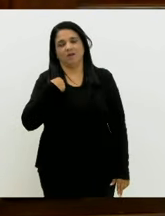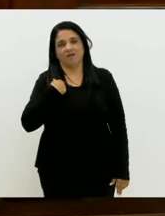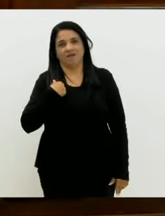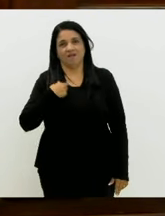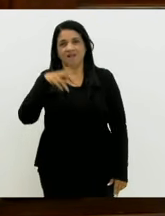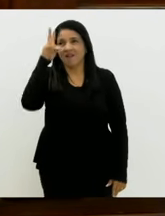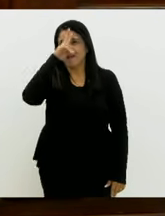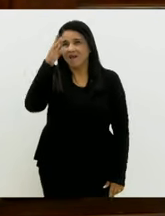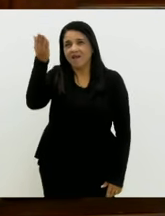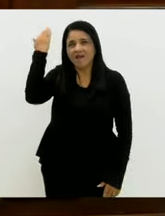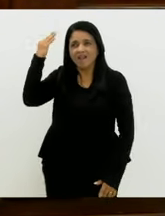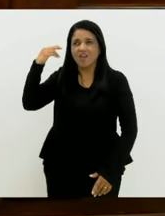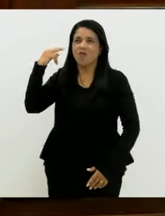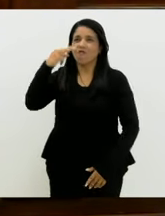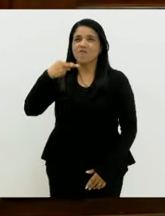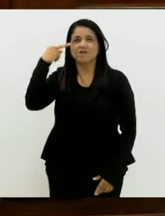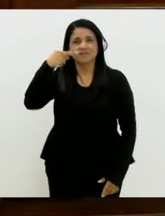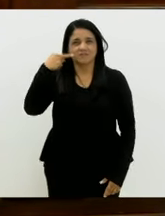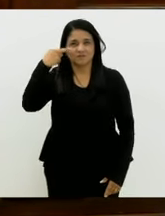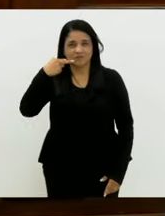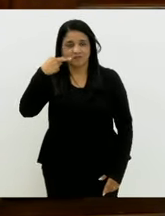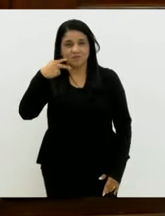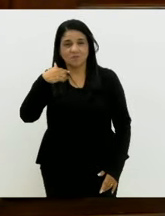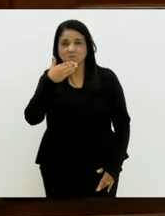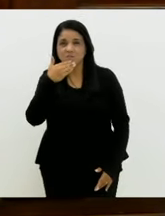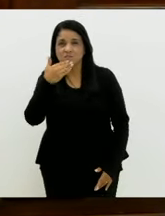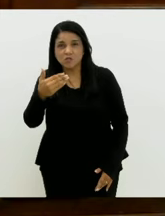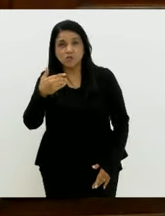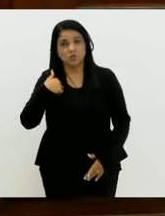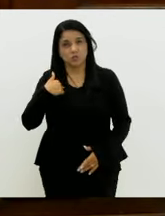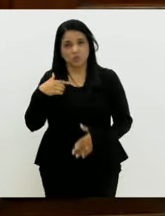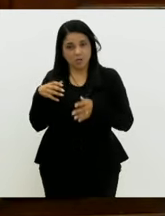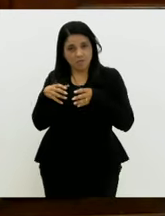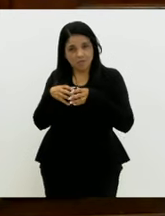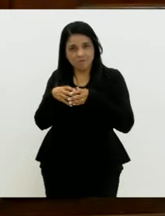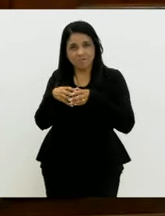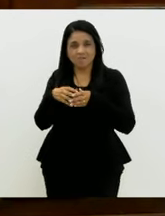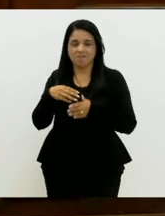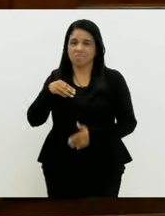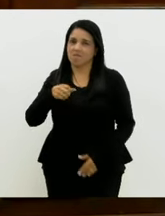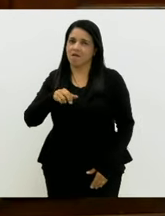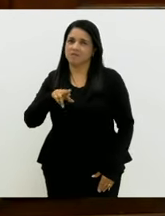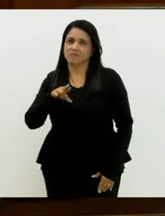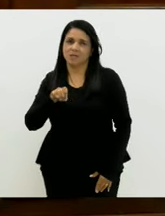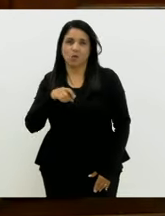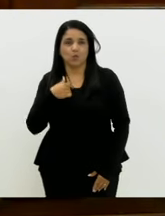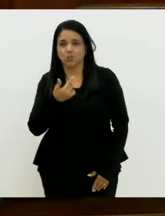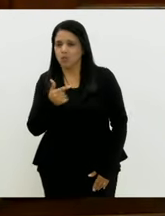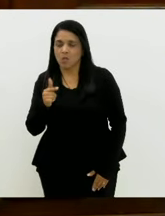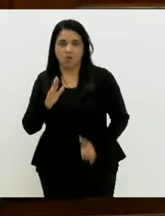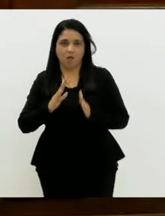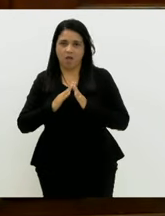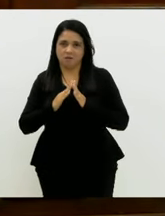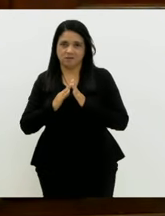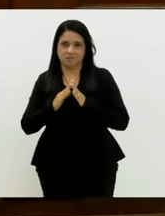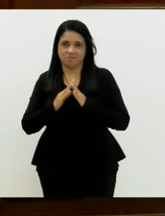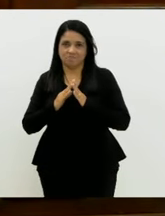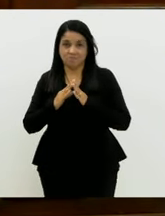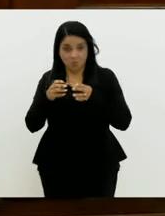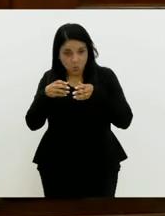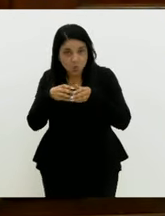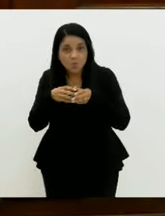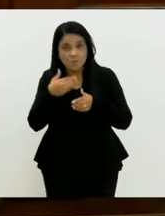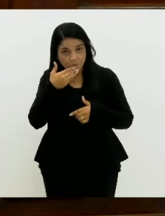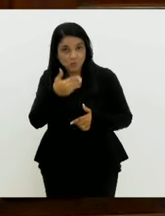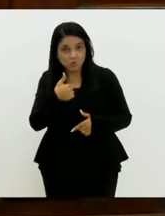vereador e muitos me pediram da minha equipe: poxa, Marcelo, eu não tenho casa. Eu falei: jamais faria isso, porque isso tem que